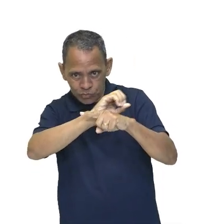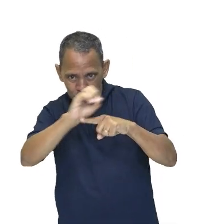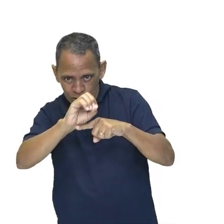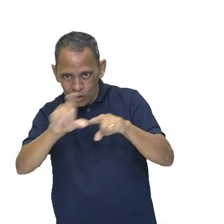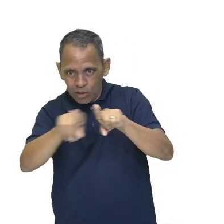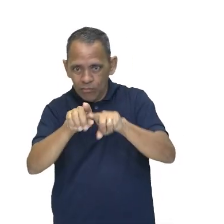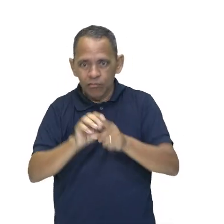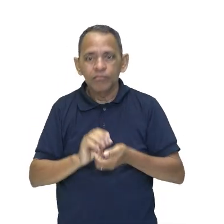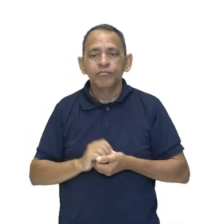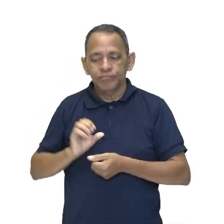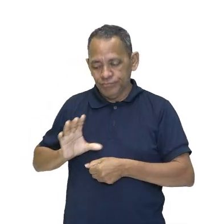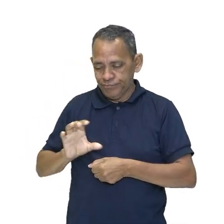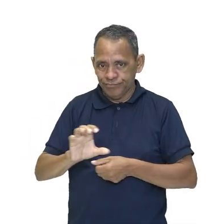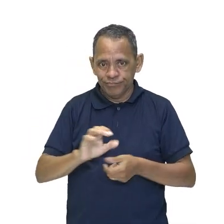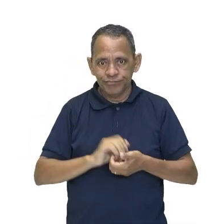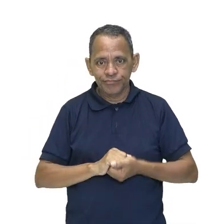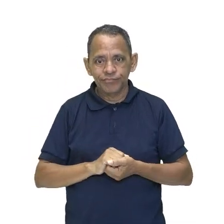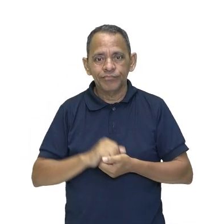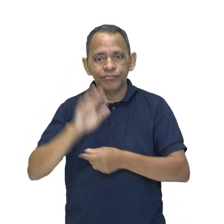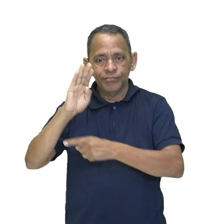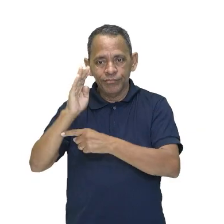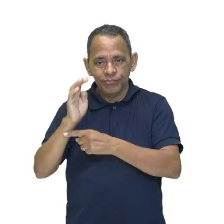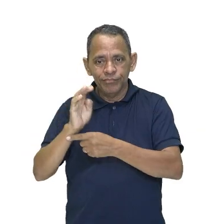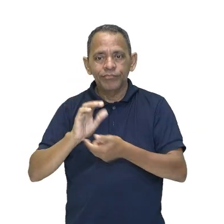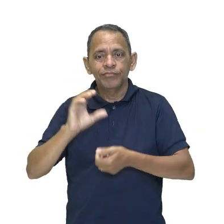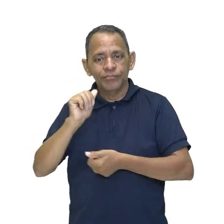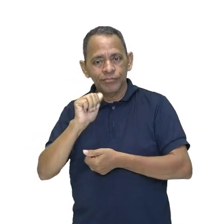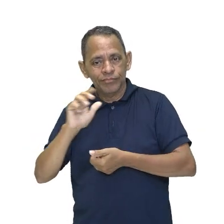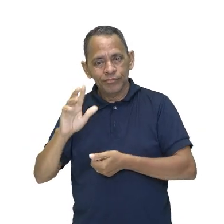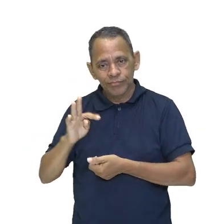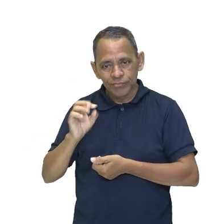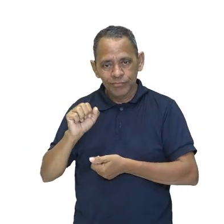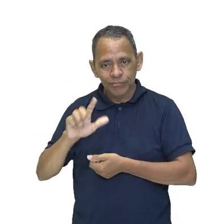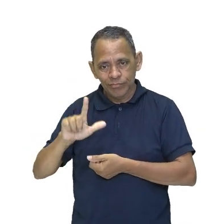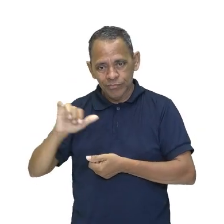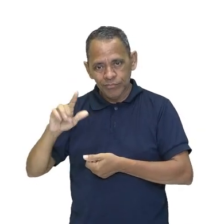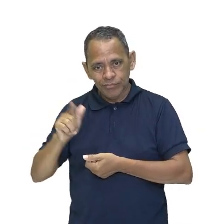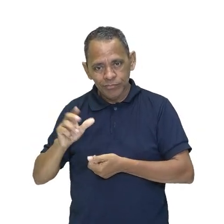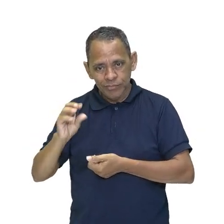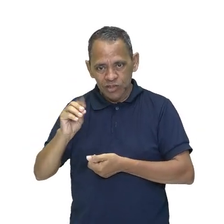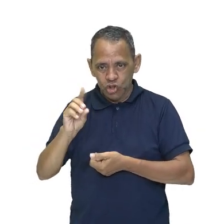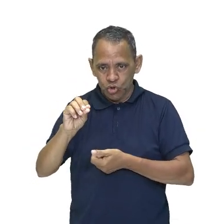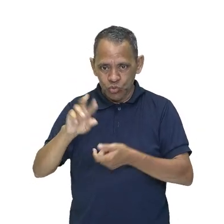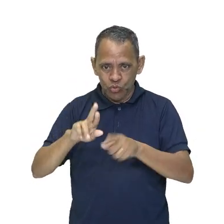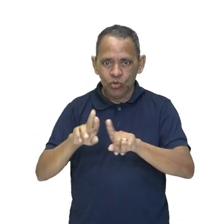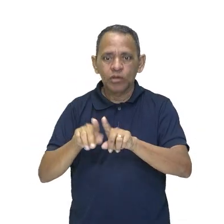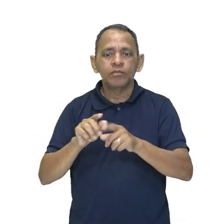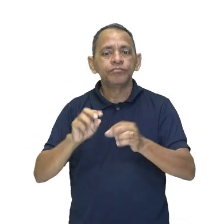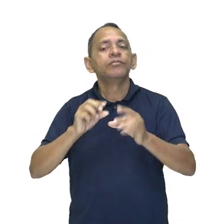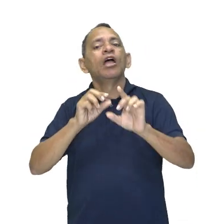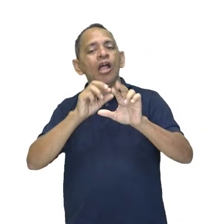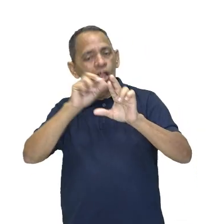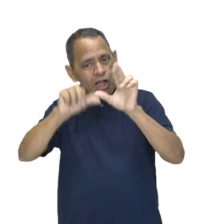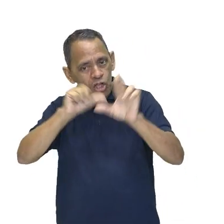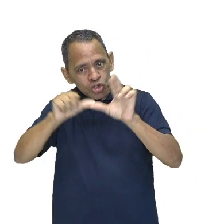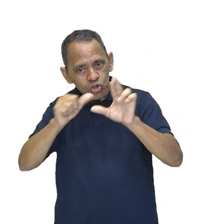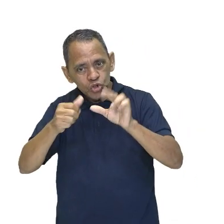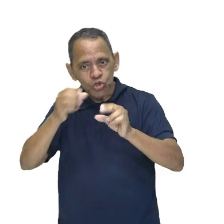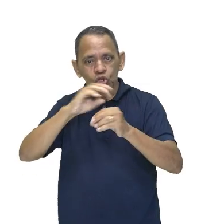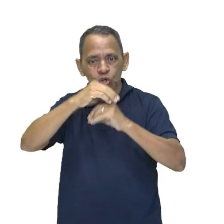como enzimas e biocatalisadores atuam como catalisadores das reações metabólicas.